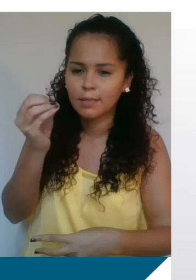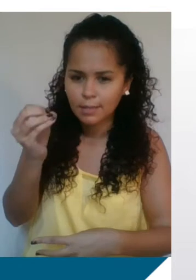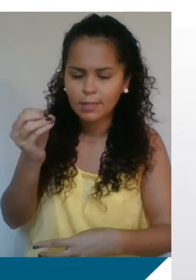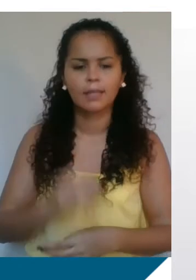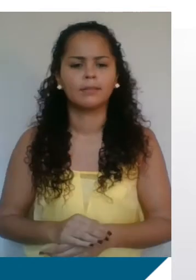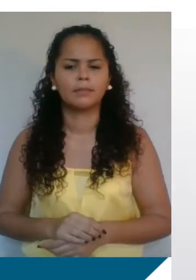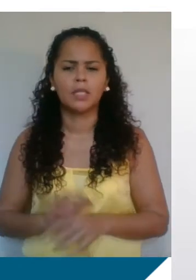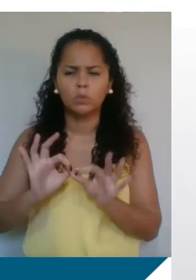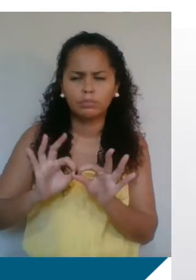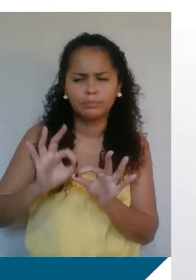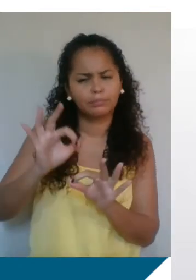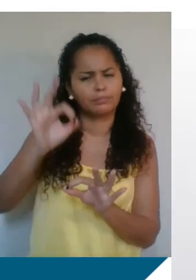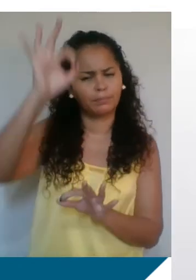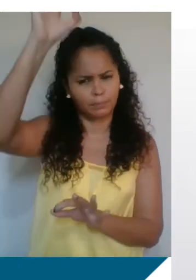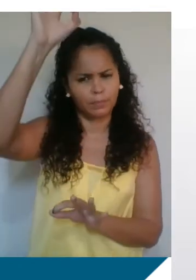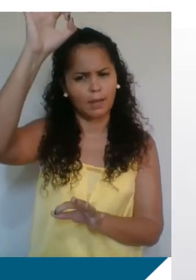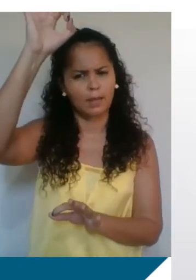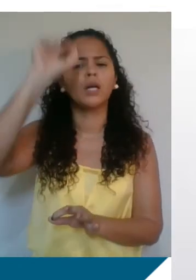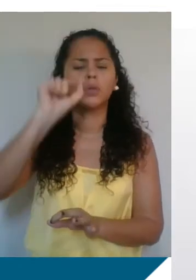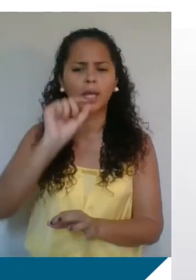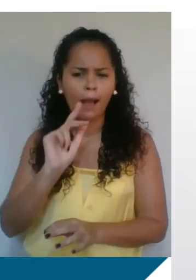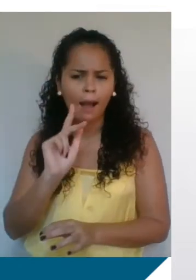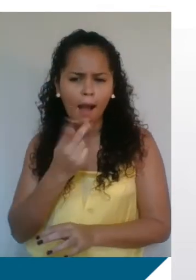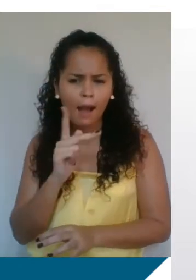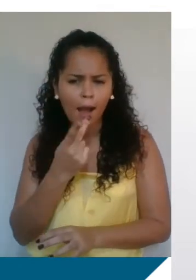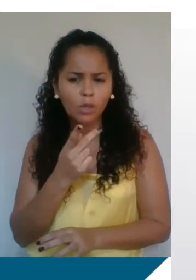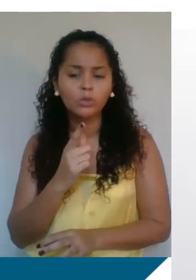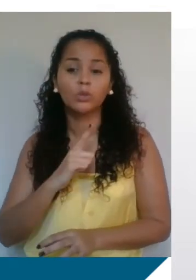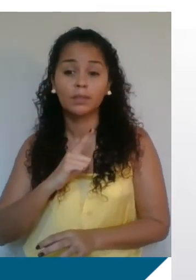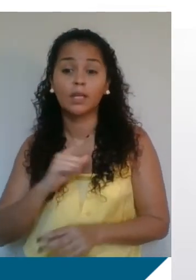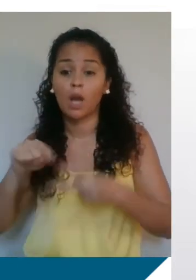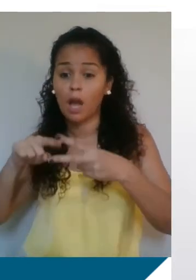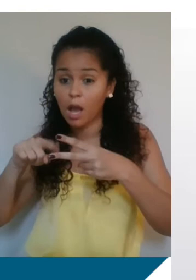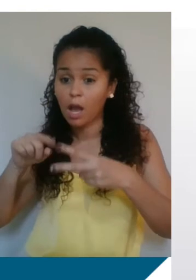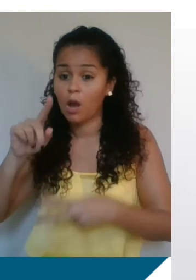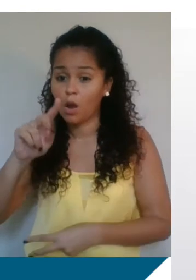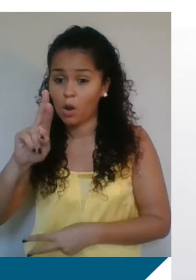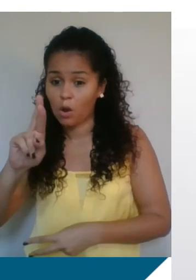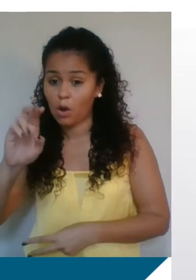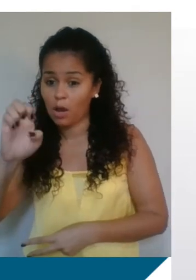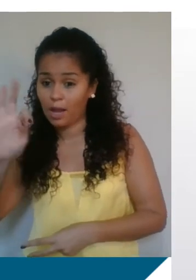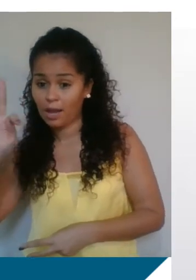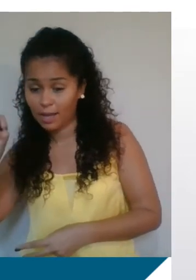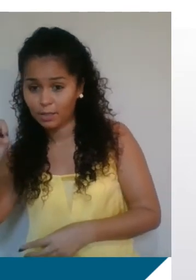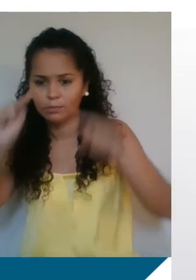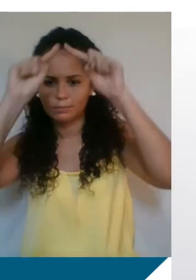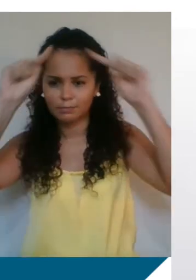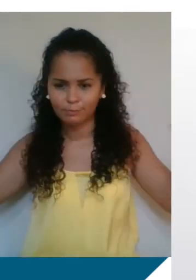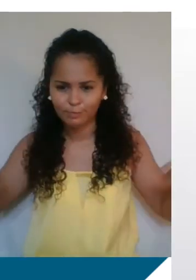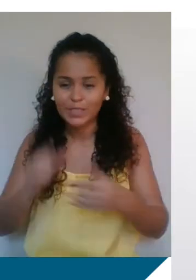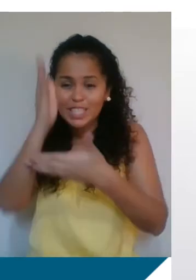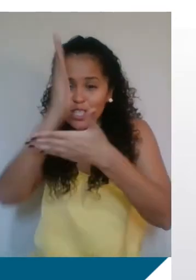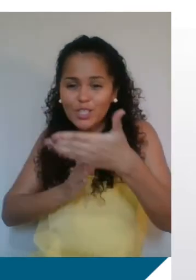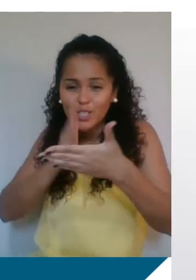esta altura, além de formar um ângulo reto, ela divide esse lado ao meio, A sobre 2 à direita, A